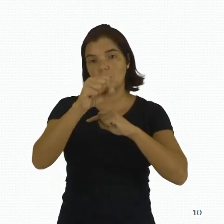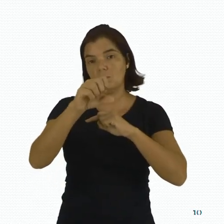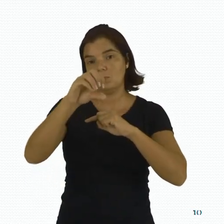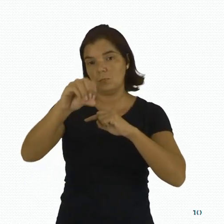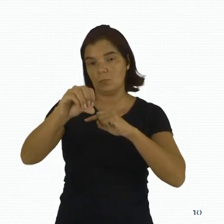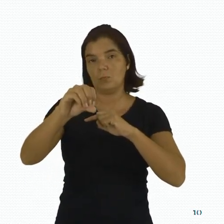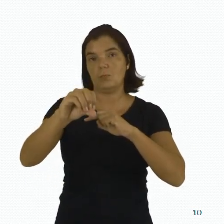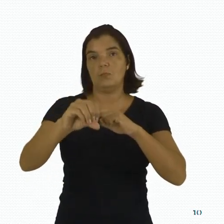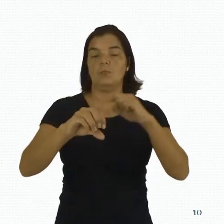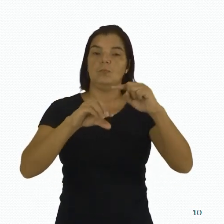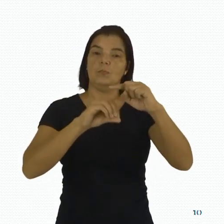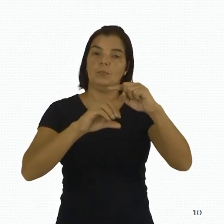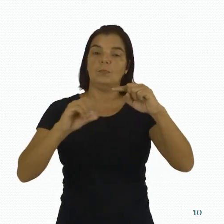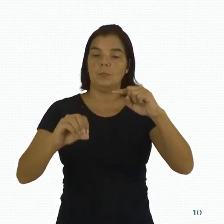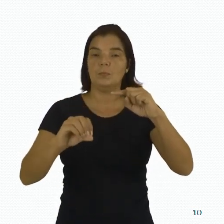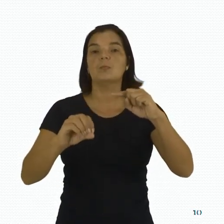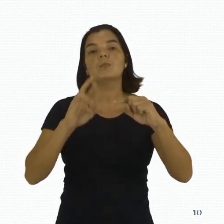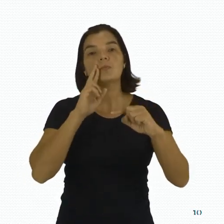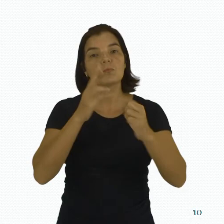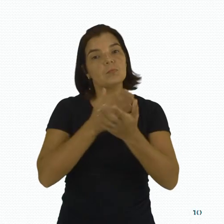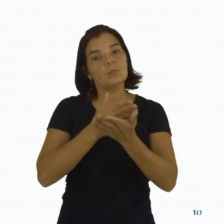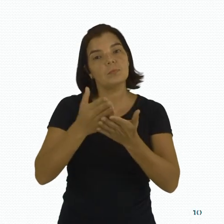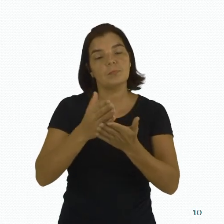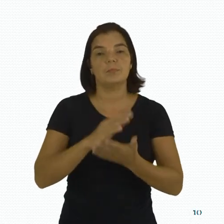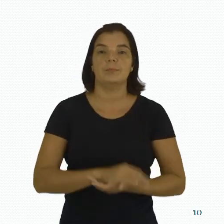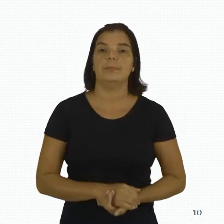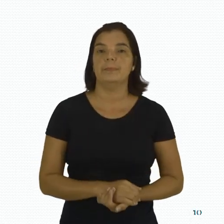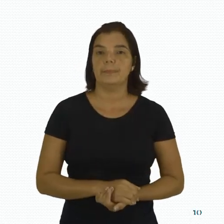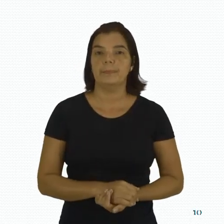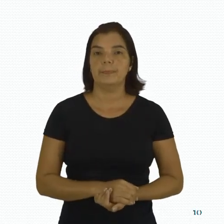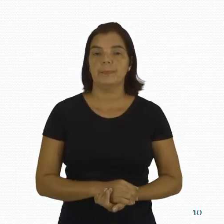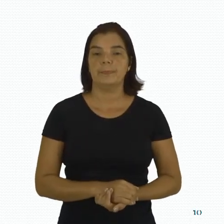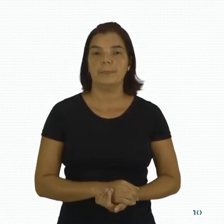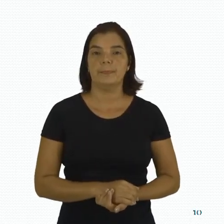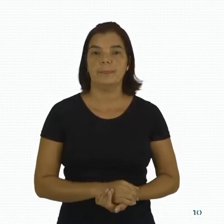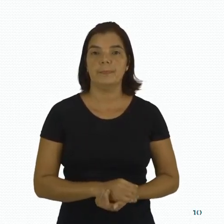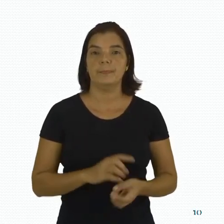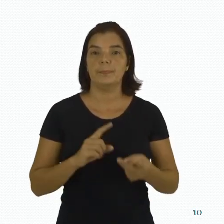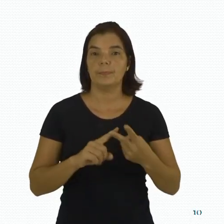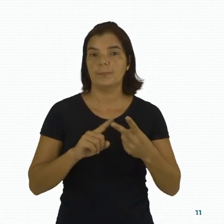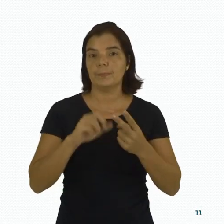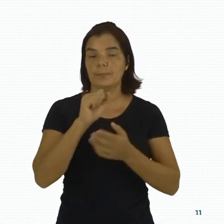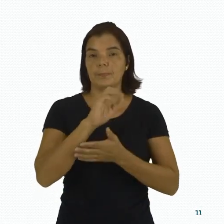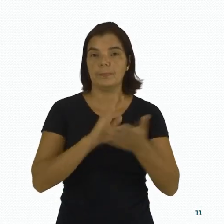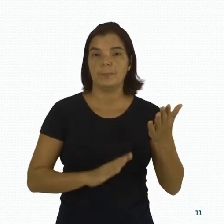obter a fração, a dízima periódica que foi dada no início. Vamos para mais um exemplo aí, ó.